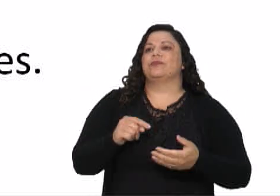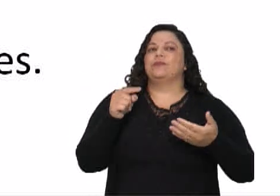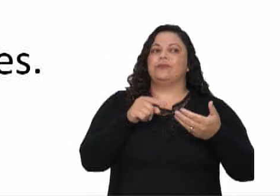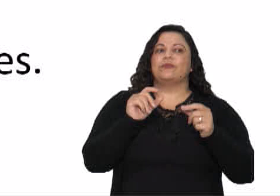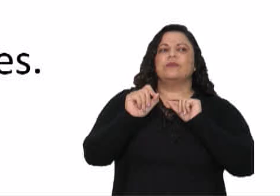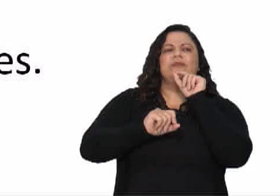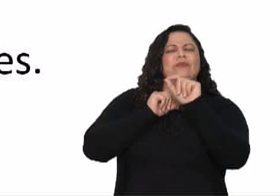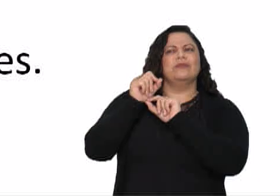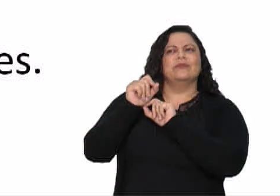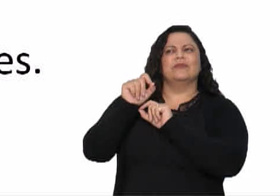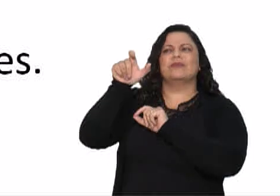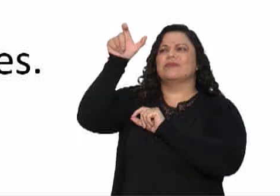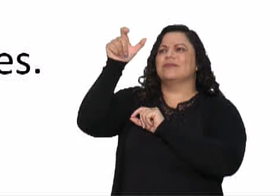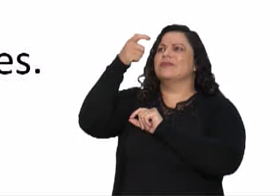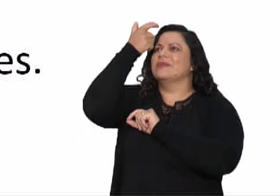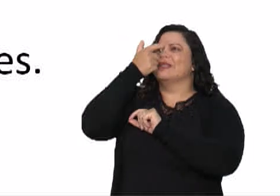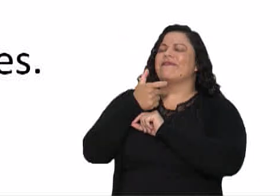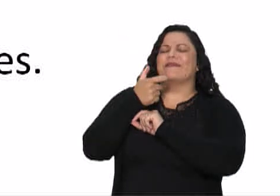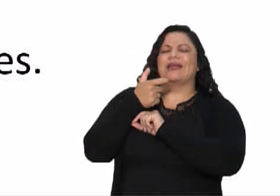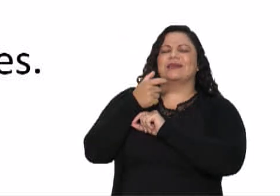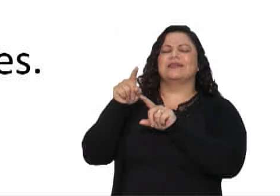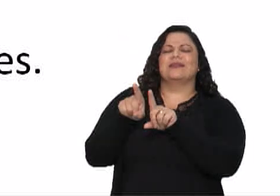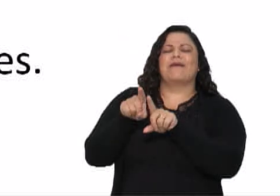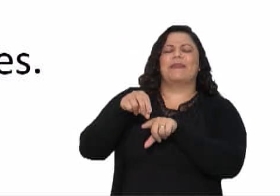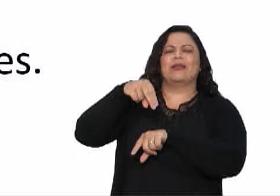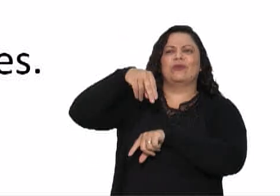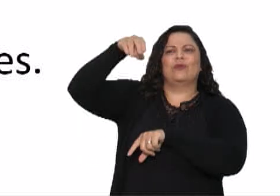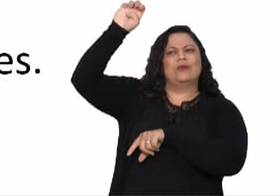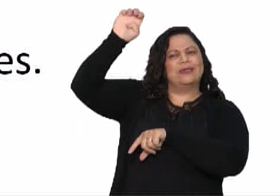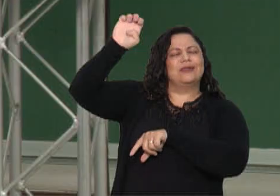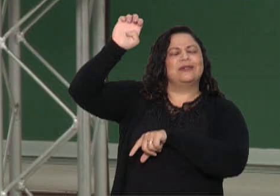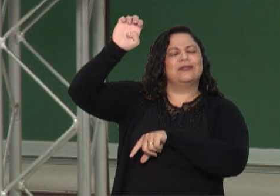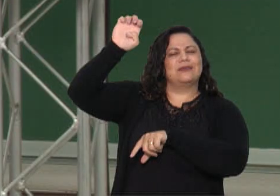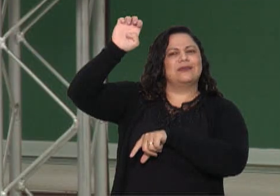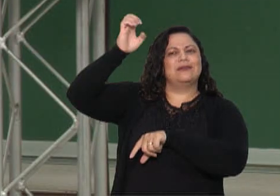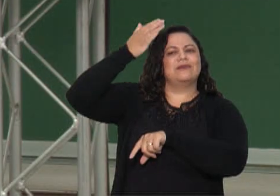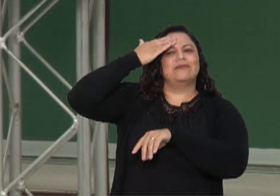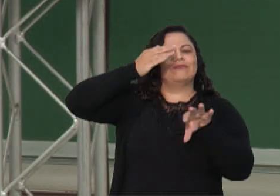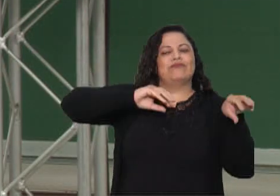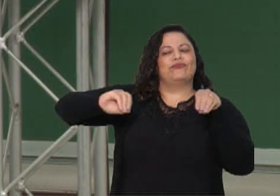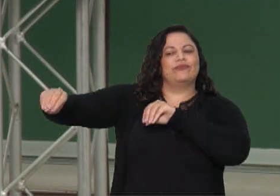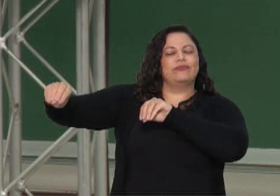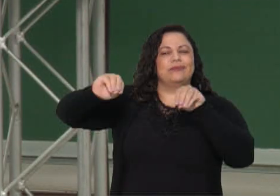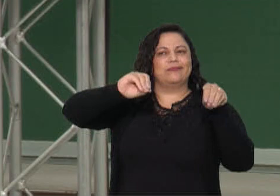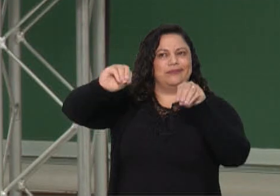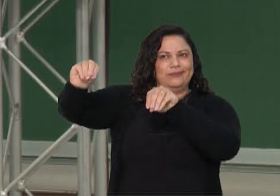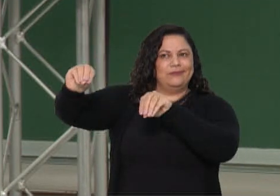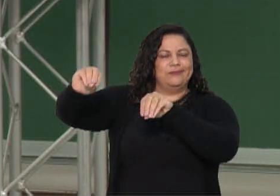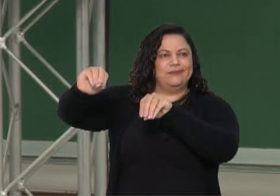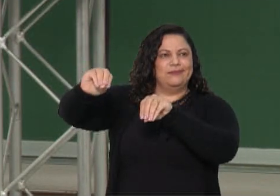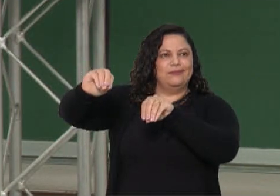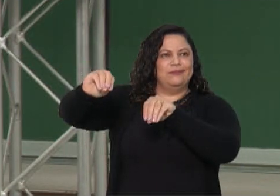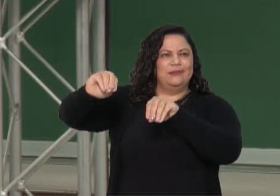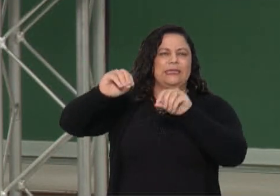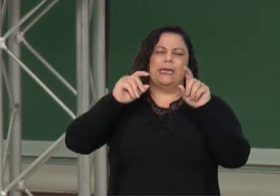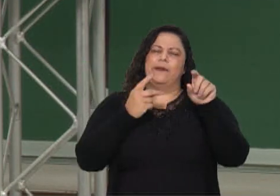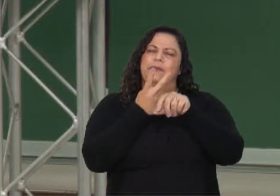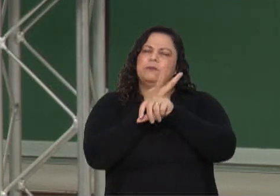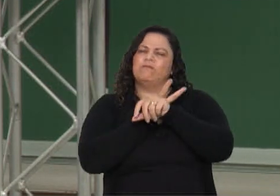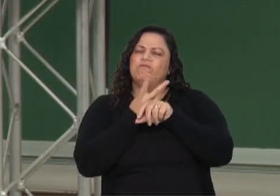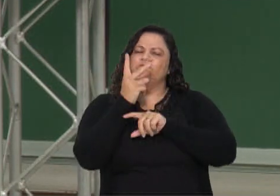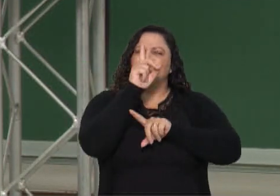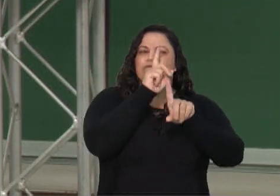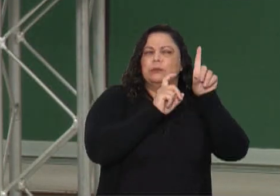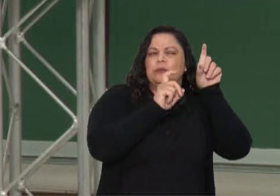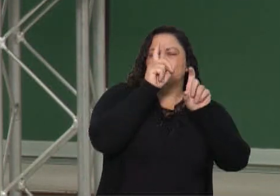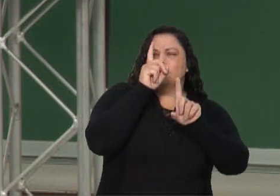dos nordestinos retirantes. Então, esse é um trabalho para a gente fazer mais minucioso, né? Então,